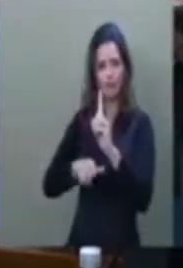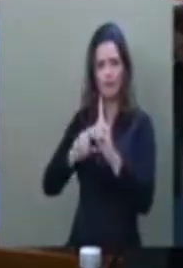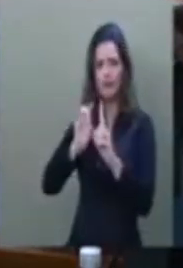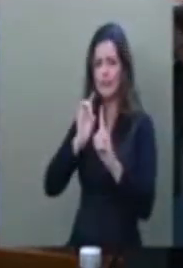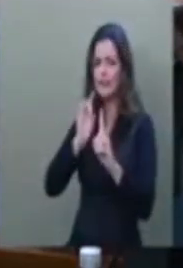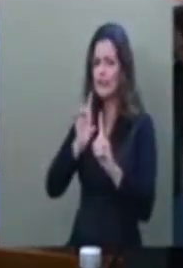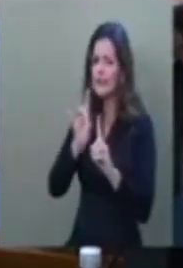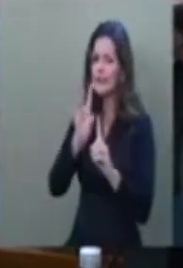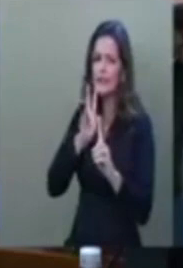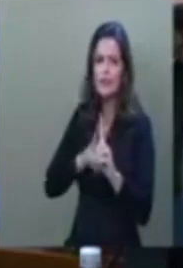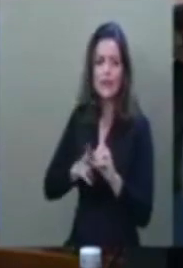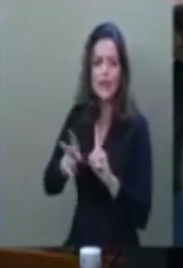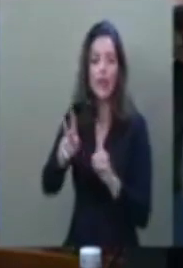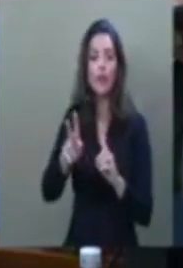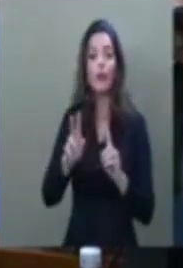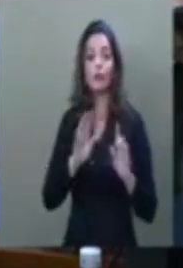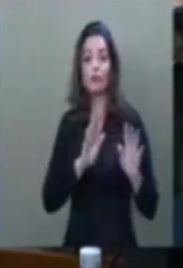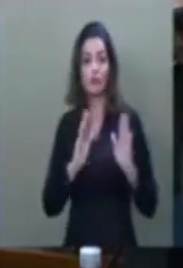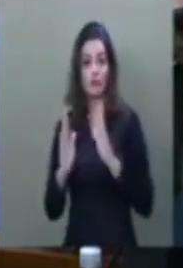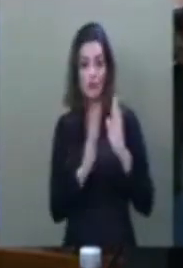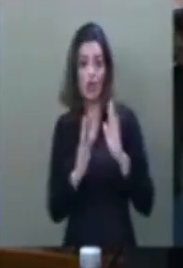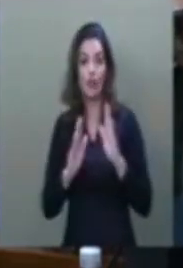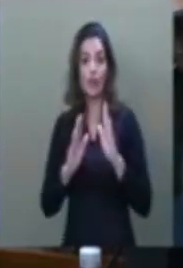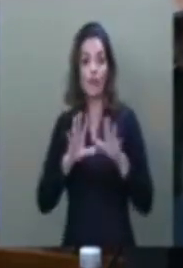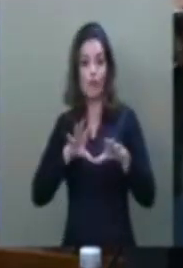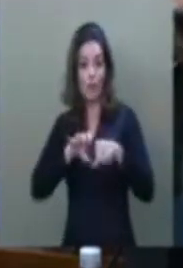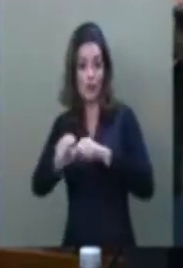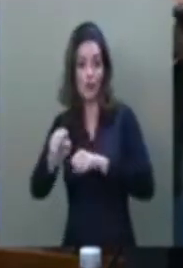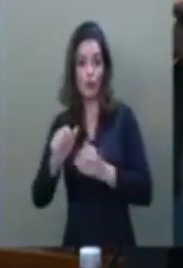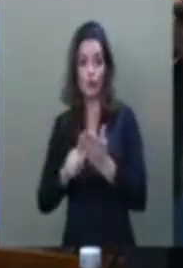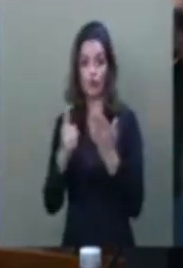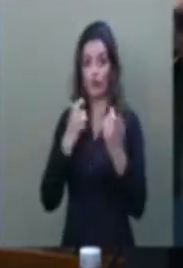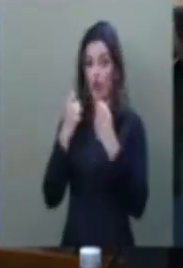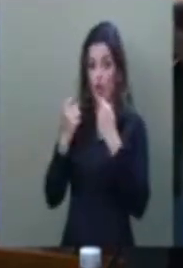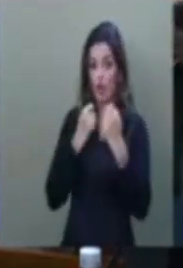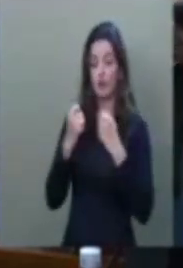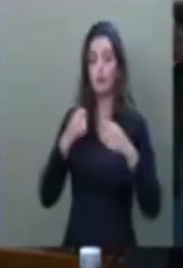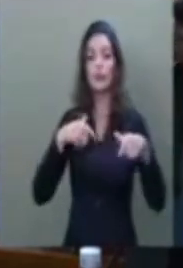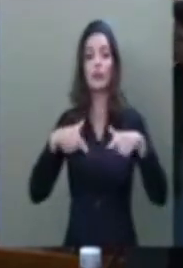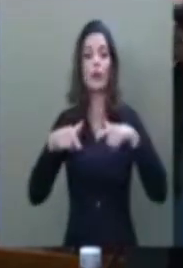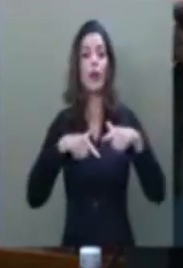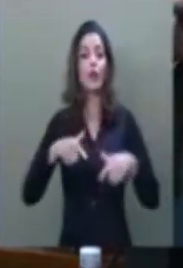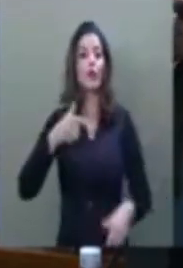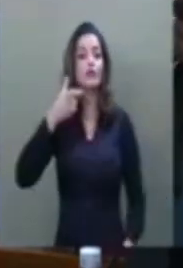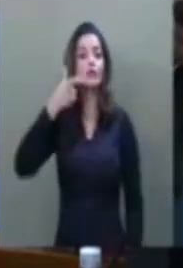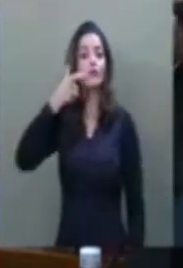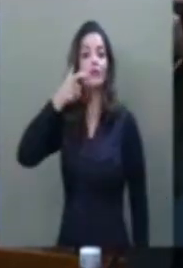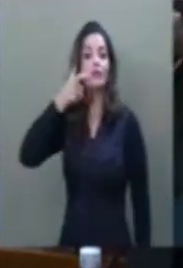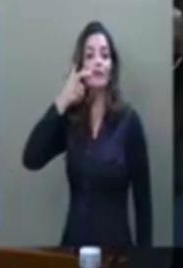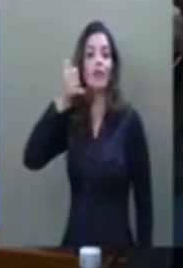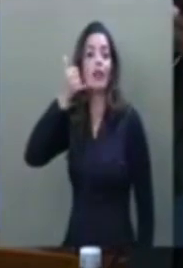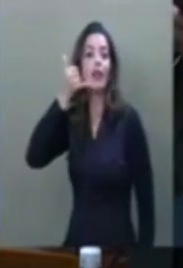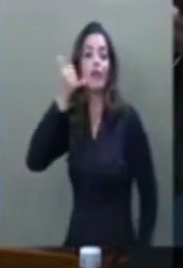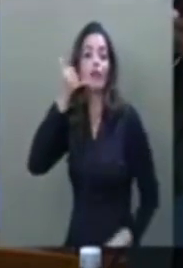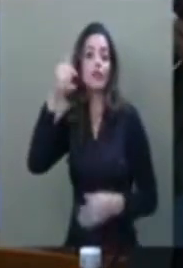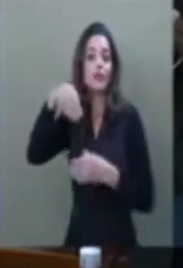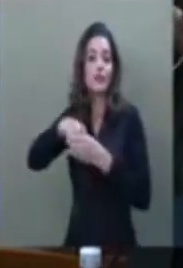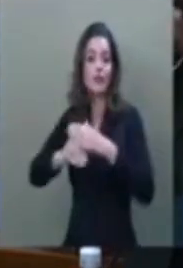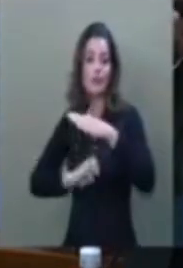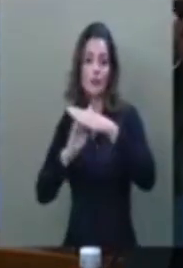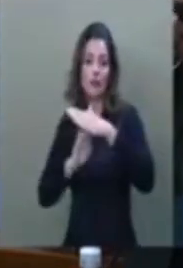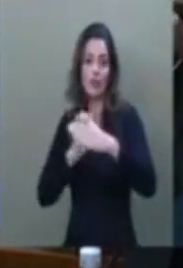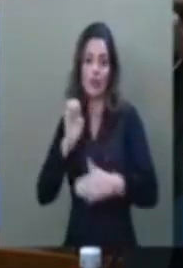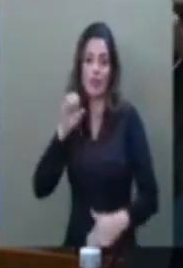durante a graduação em jornalismo, foi telefonista da Embratel. Dentre outras vezes,